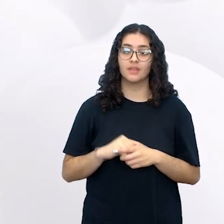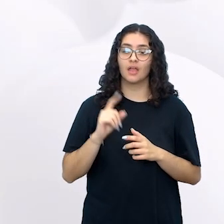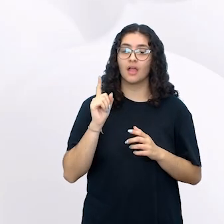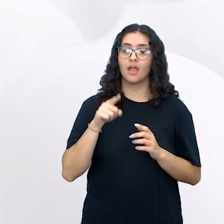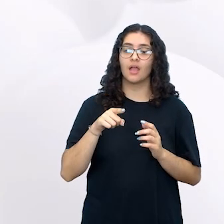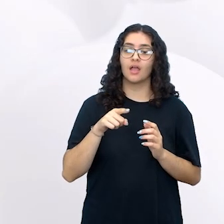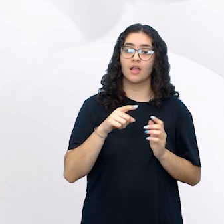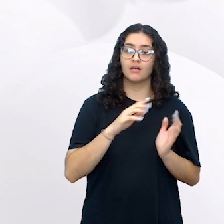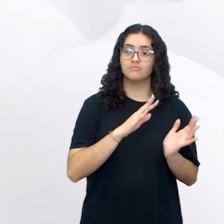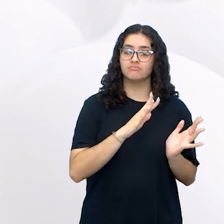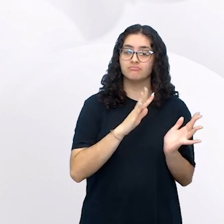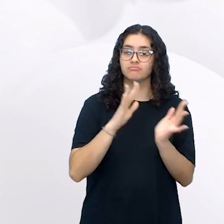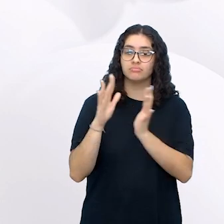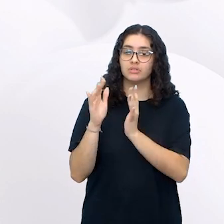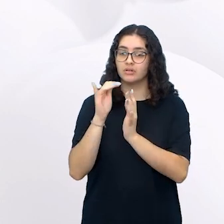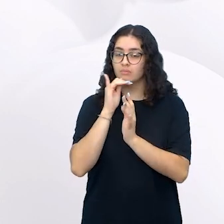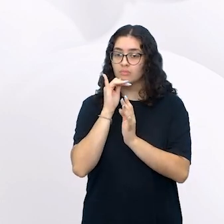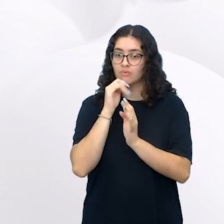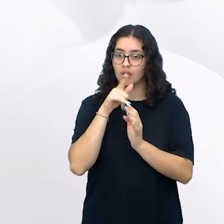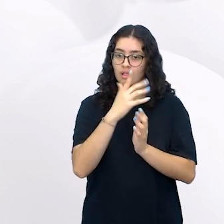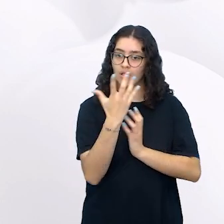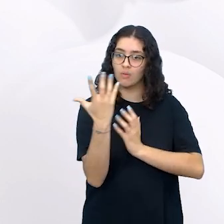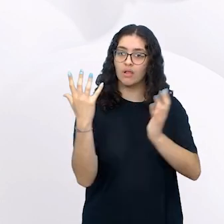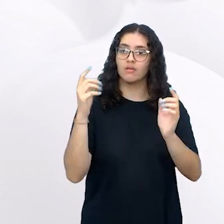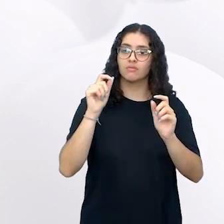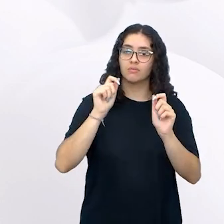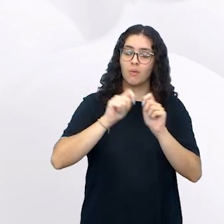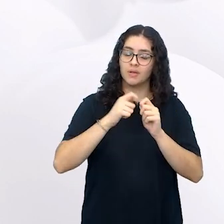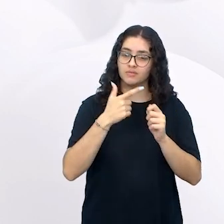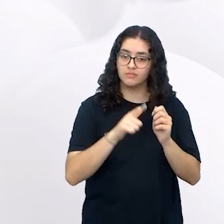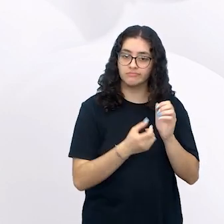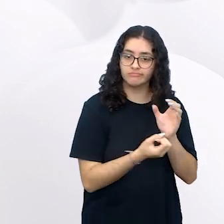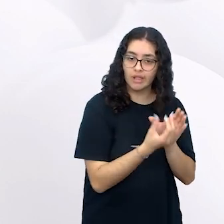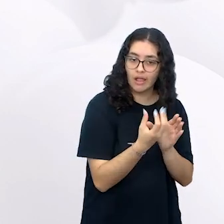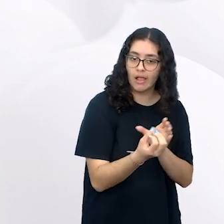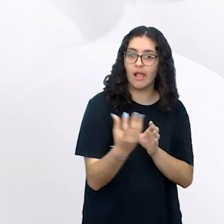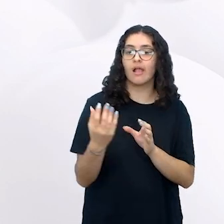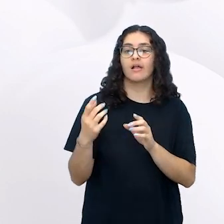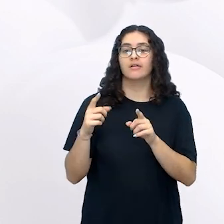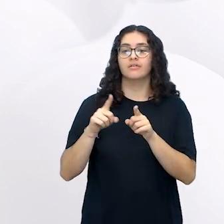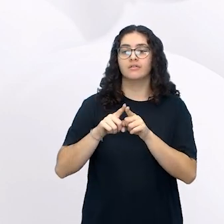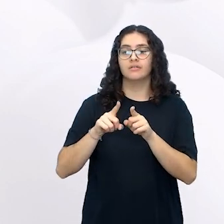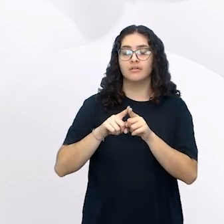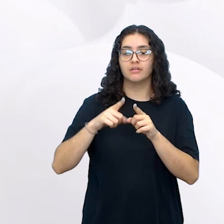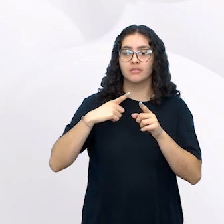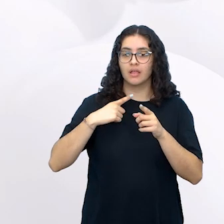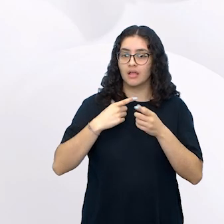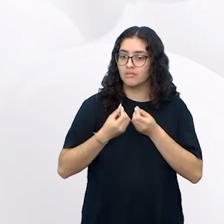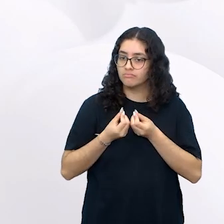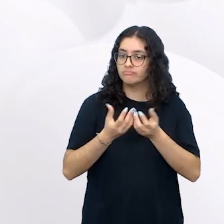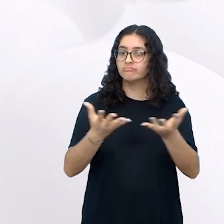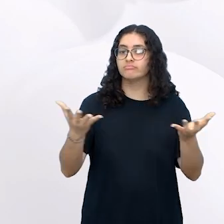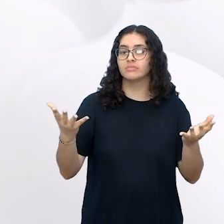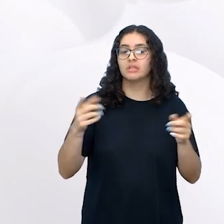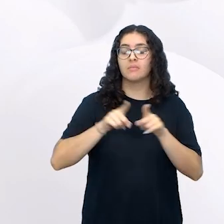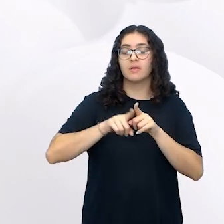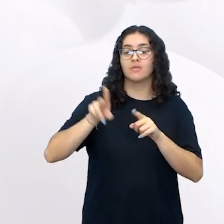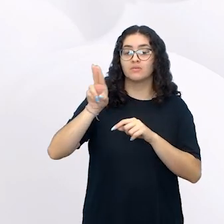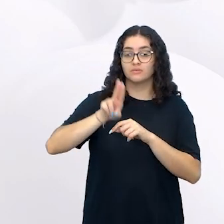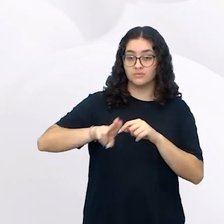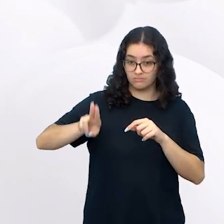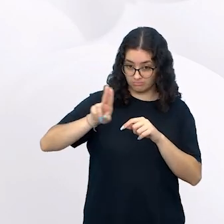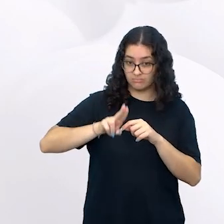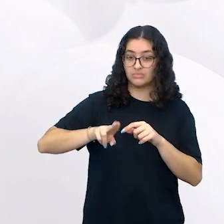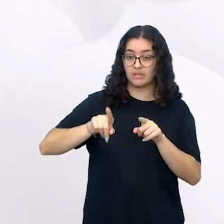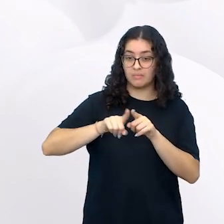de extração dos recursos naturais, ou produção de matéria-prima, a manufatura, a distribuição, o uso e o consumo, até